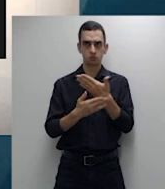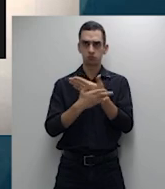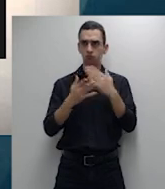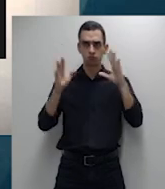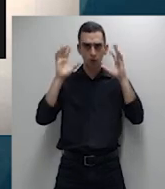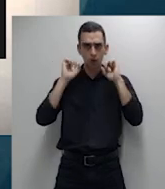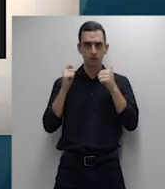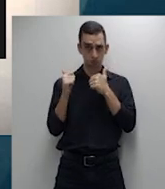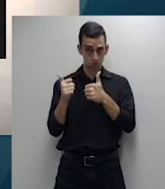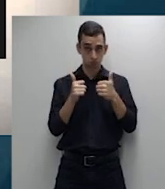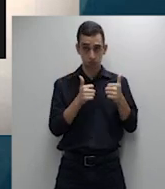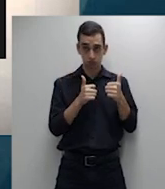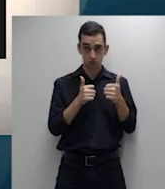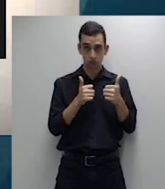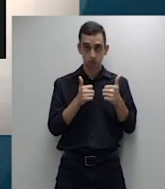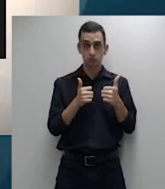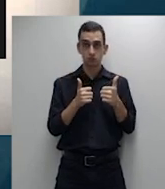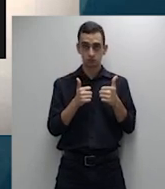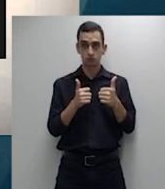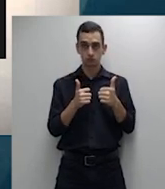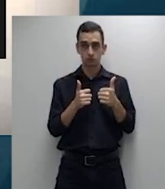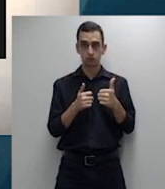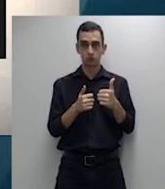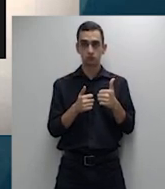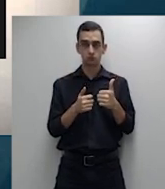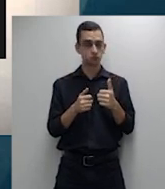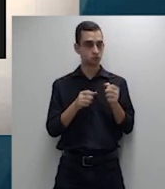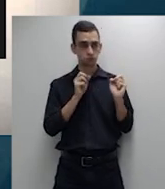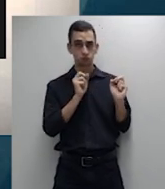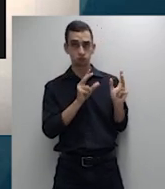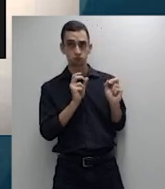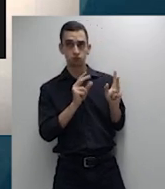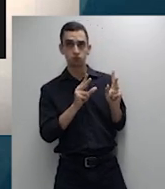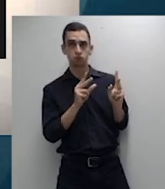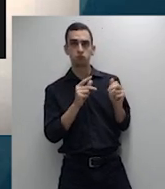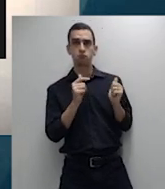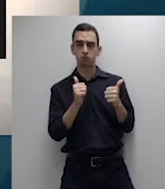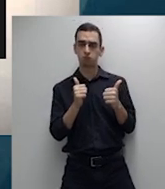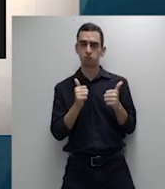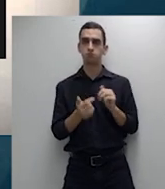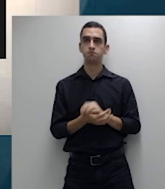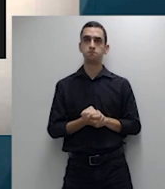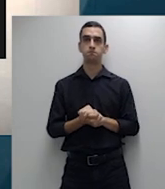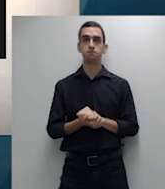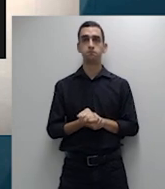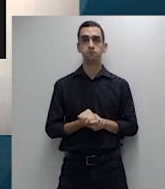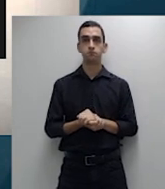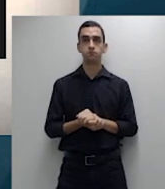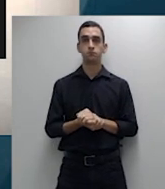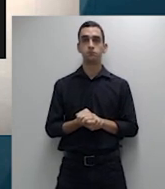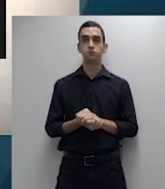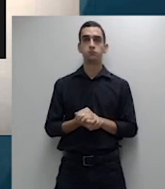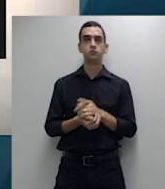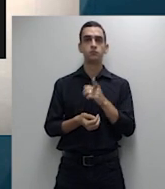bem Vai trem tudo Fábio é acionar o seu microfone que tá